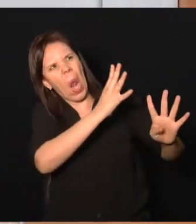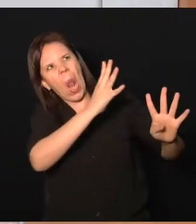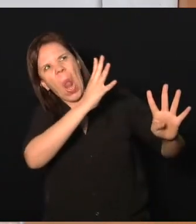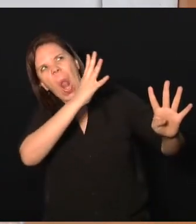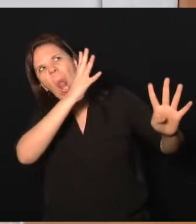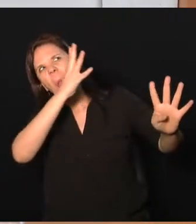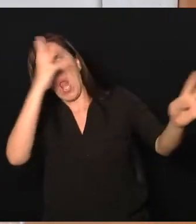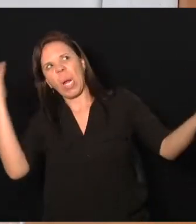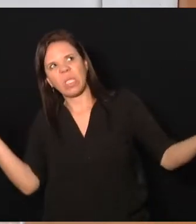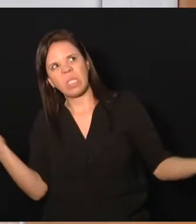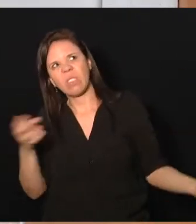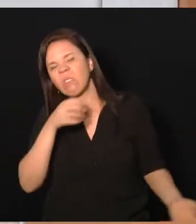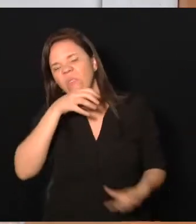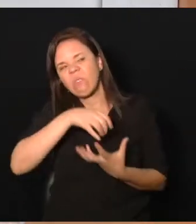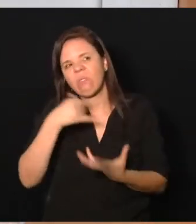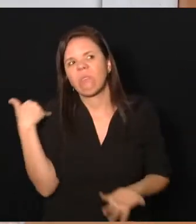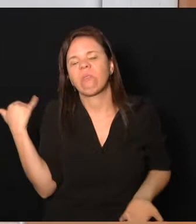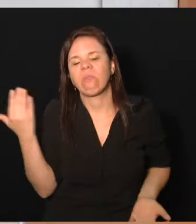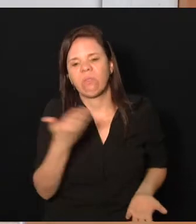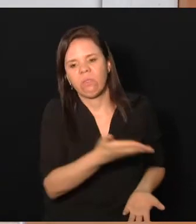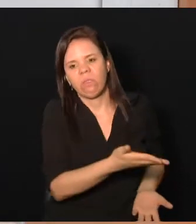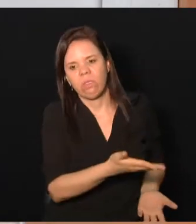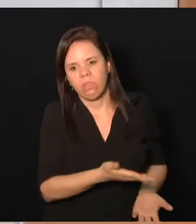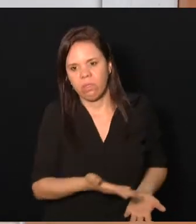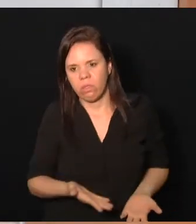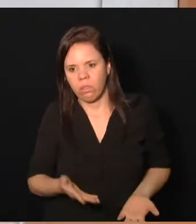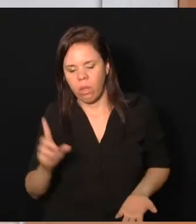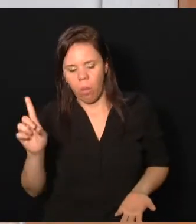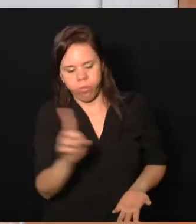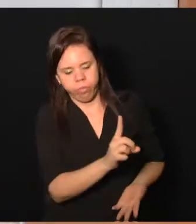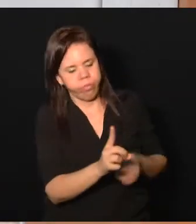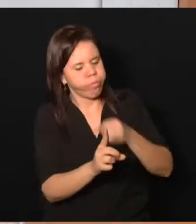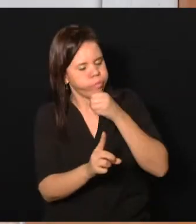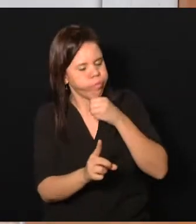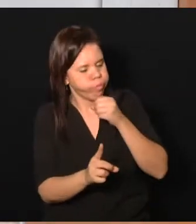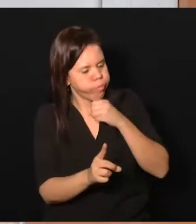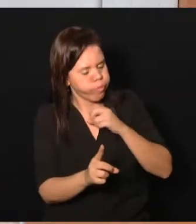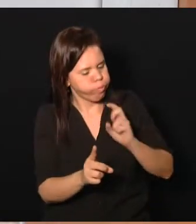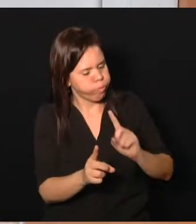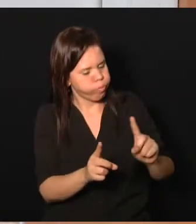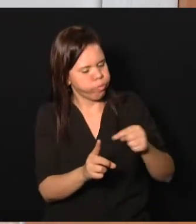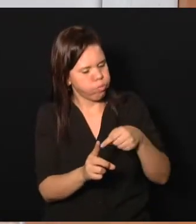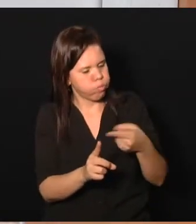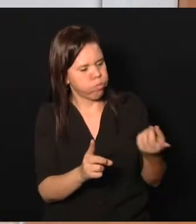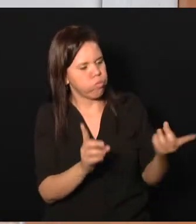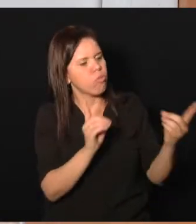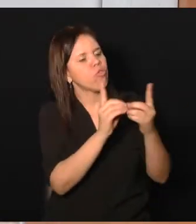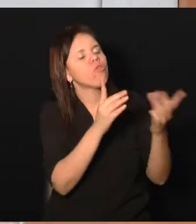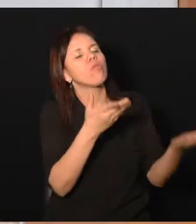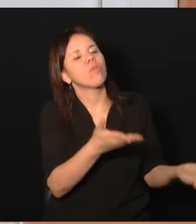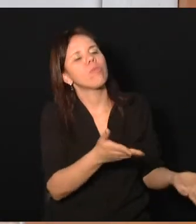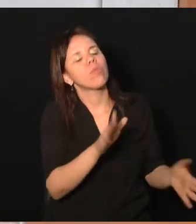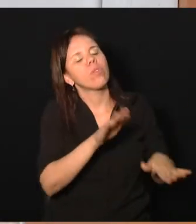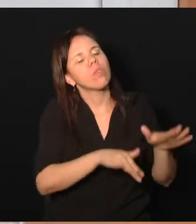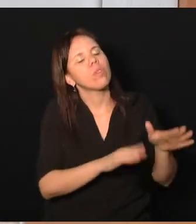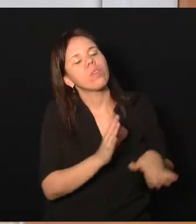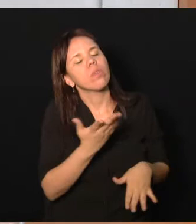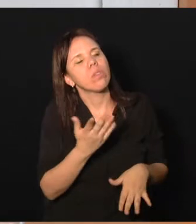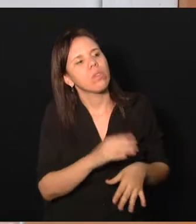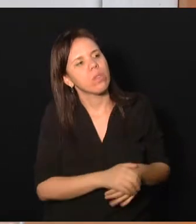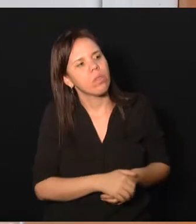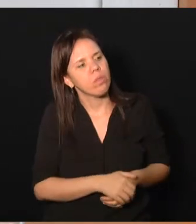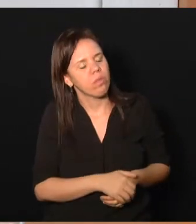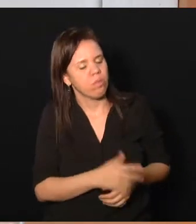preconceito. E daí um idoso chega, quando você está para ser atendido, muitas das vezes, e tem